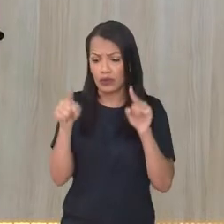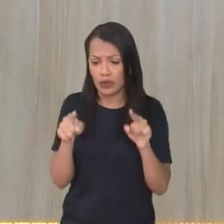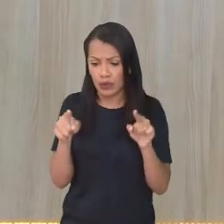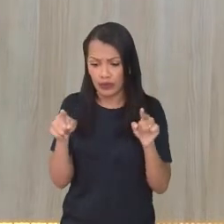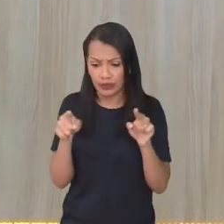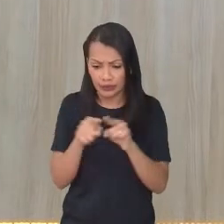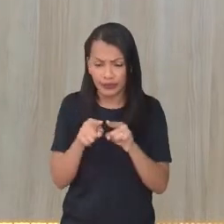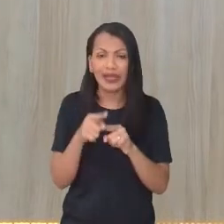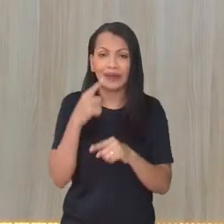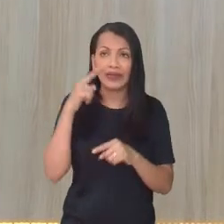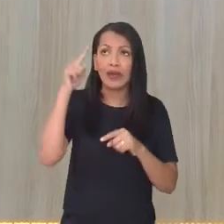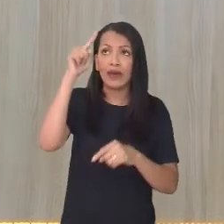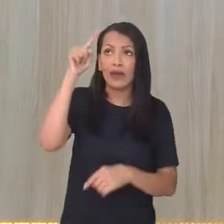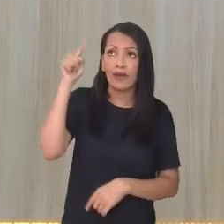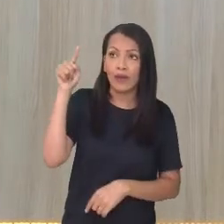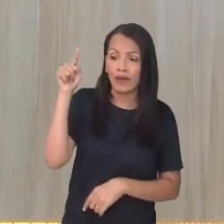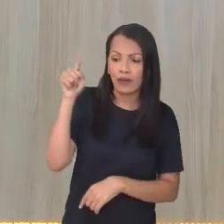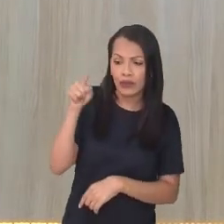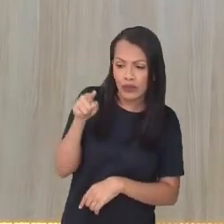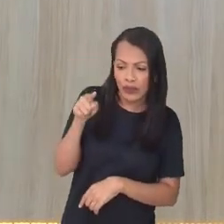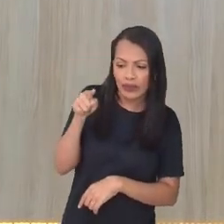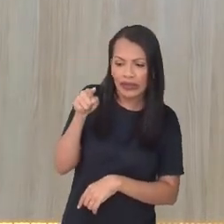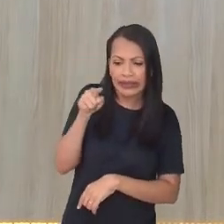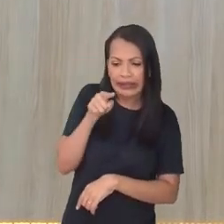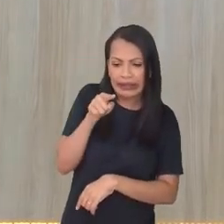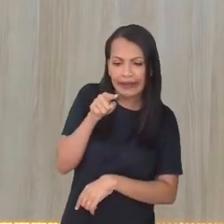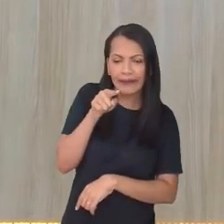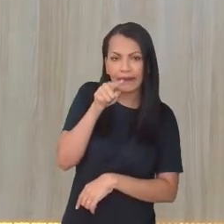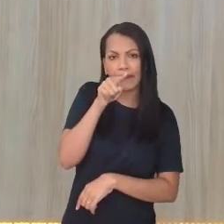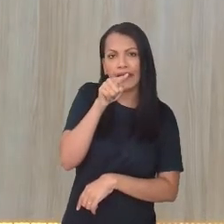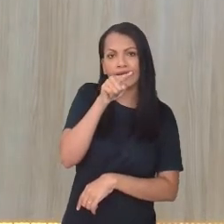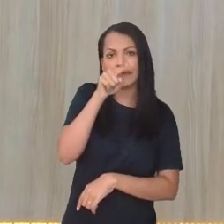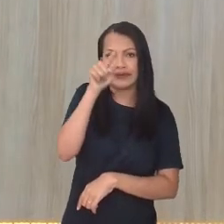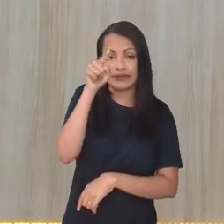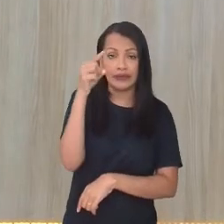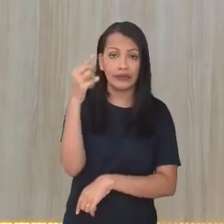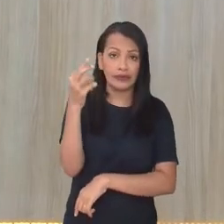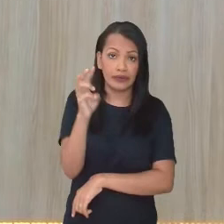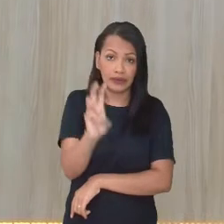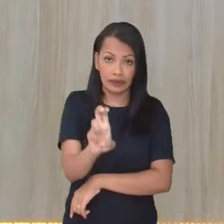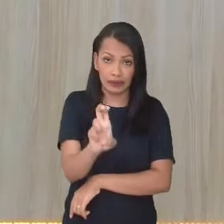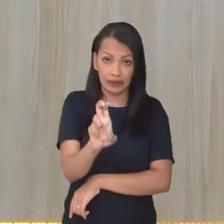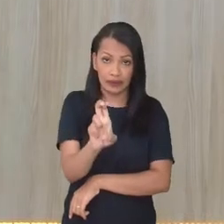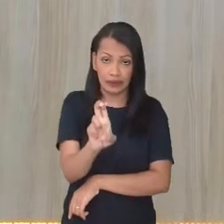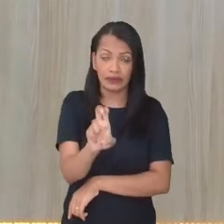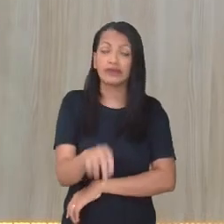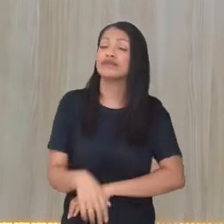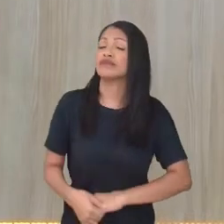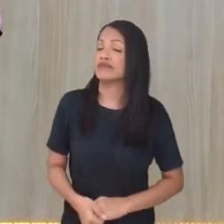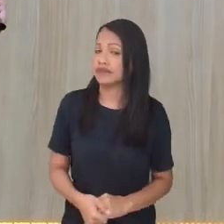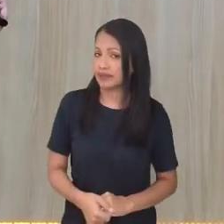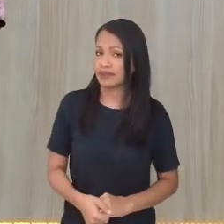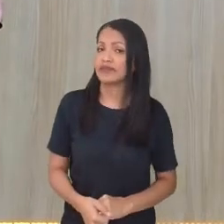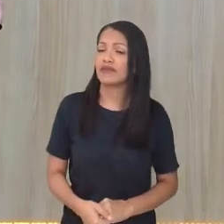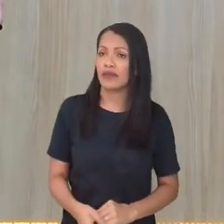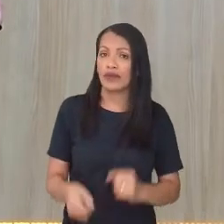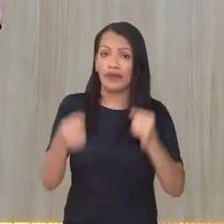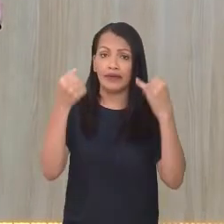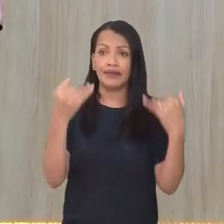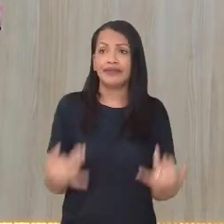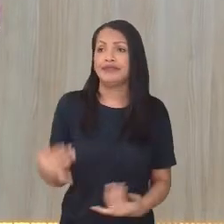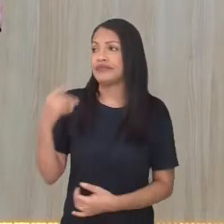canarinho. Penta, 5. 1, 2, 3, 4, 5. 5 lados. Se eu estou falando